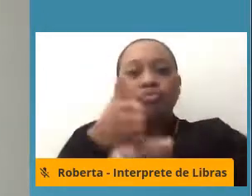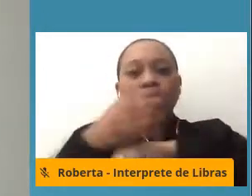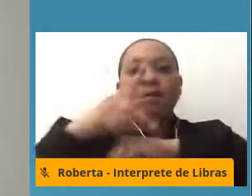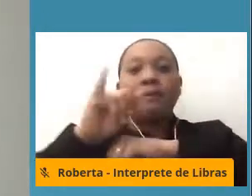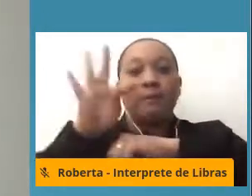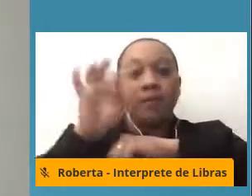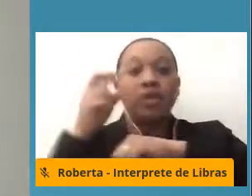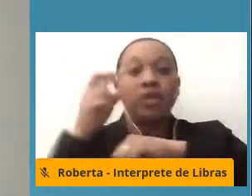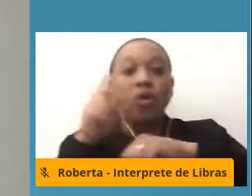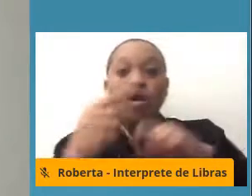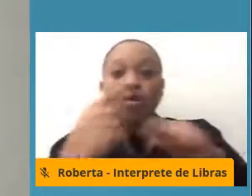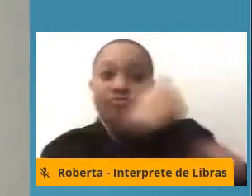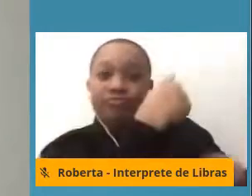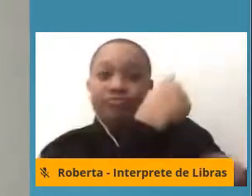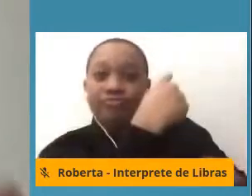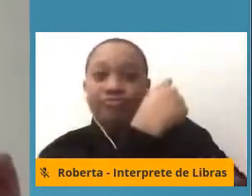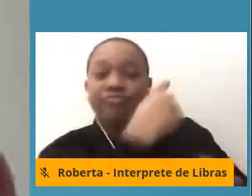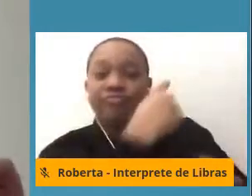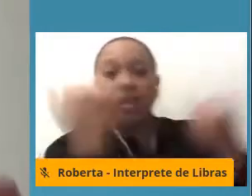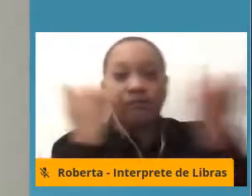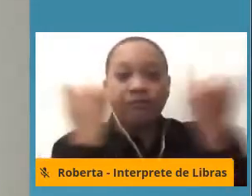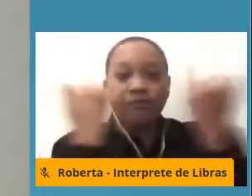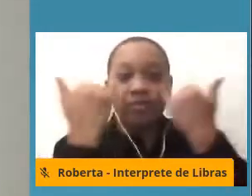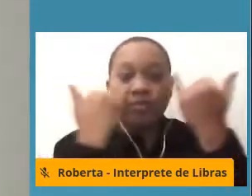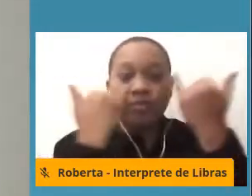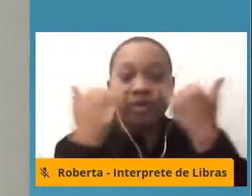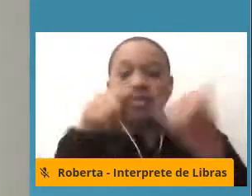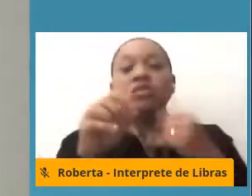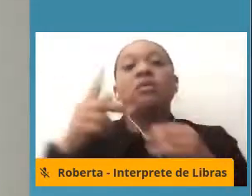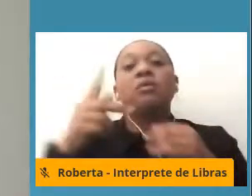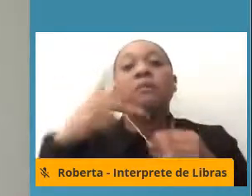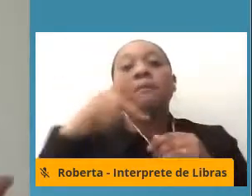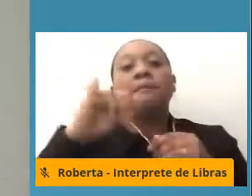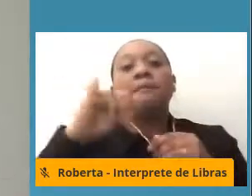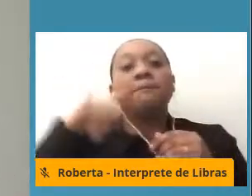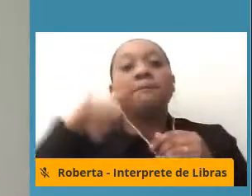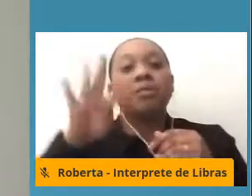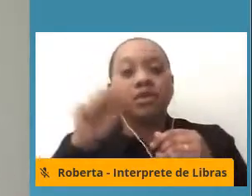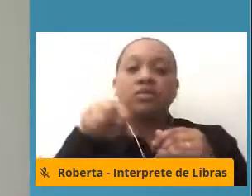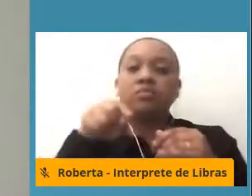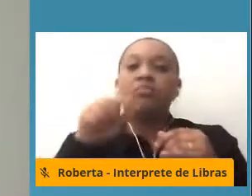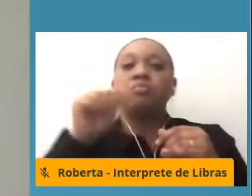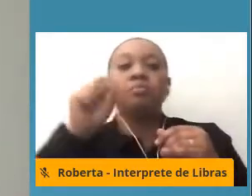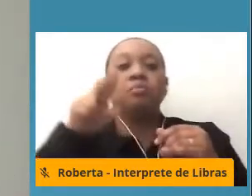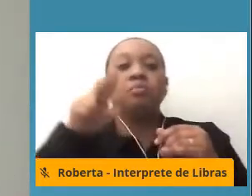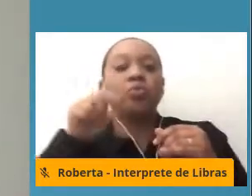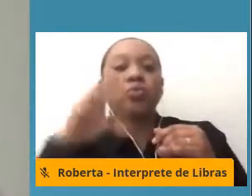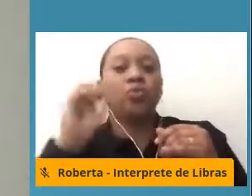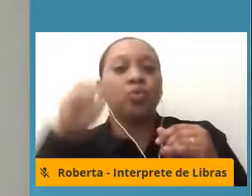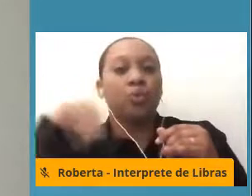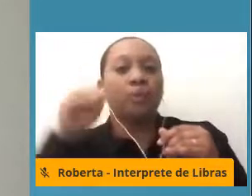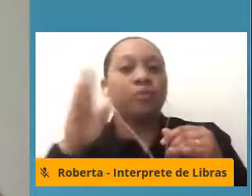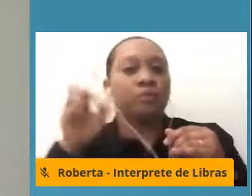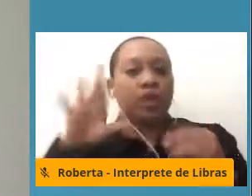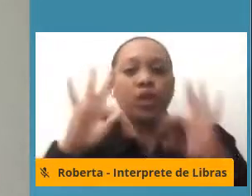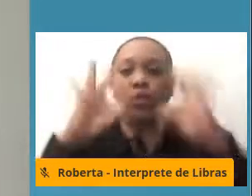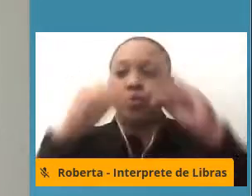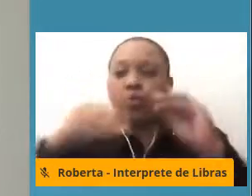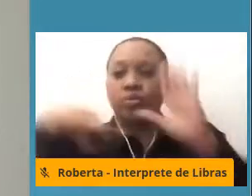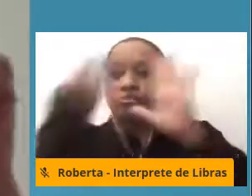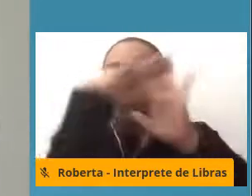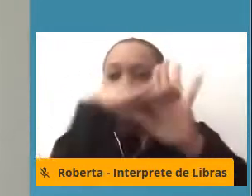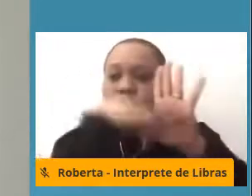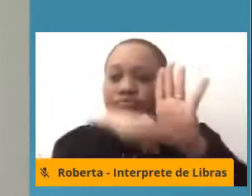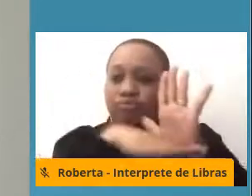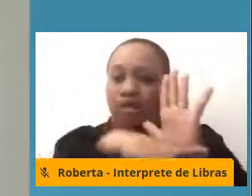certo? pythonscience.com.br. Se vocês escolherem lá Maceió, vocês têm acesso à nossa programação. E se antes de clicar em Maceió, vocês